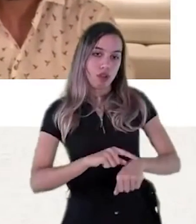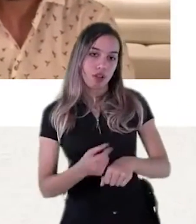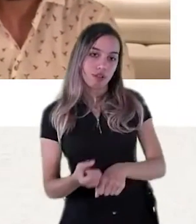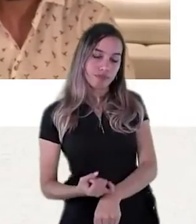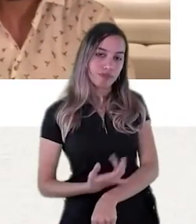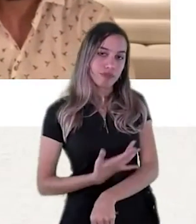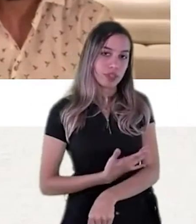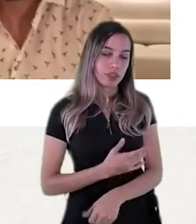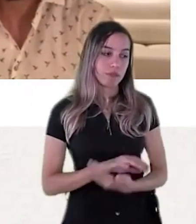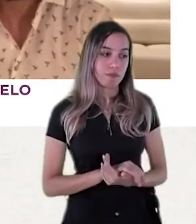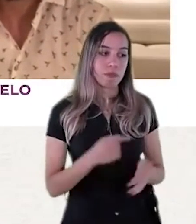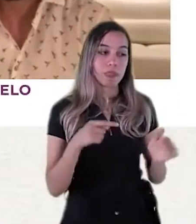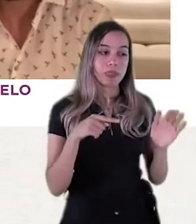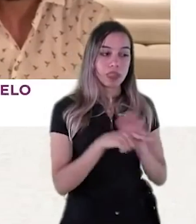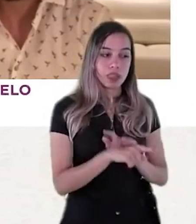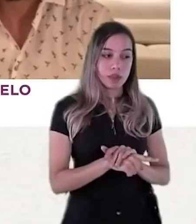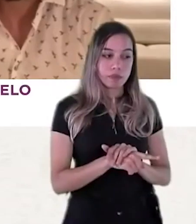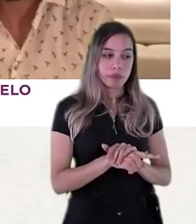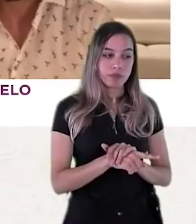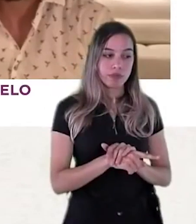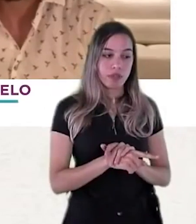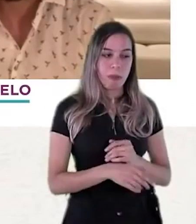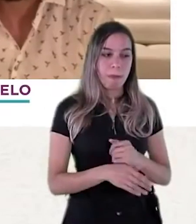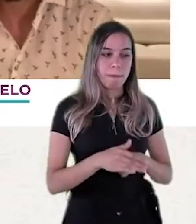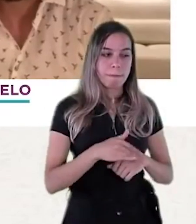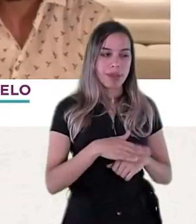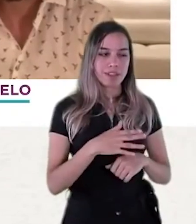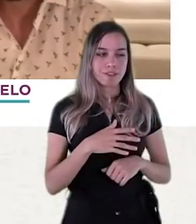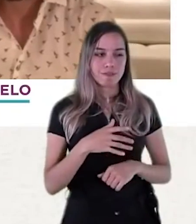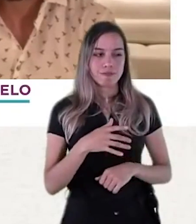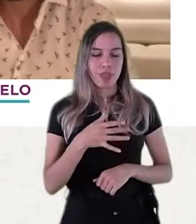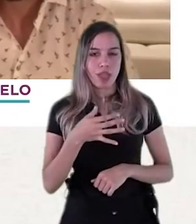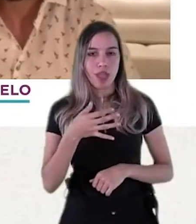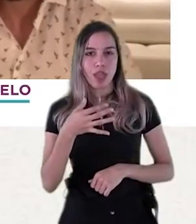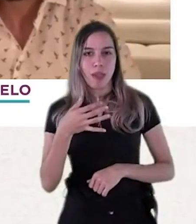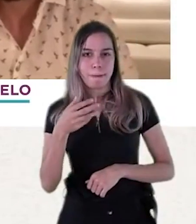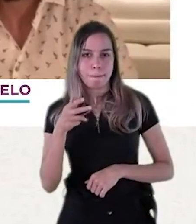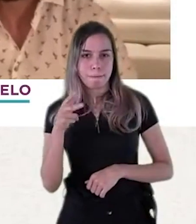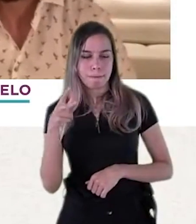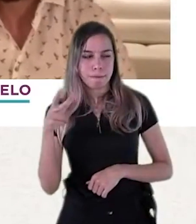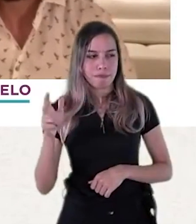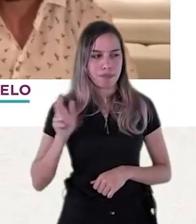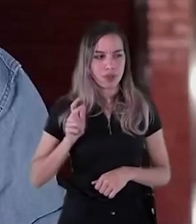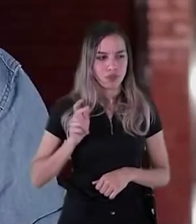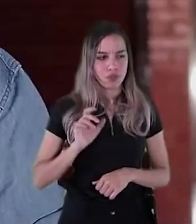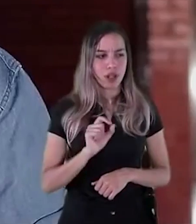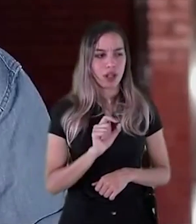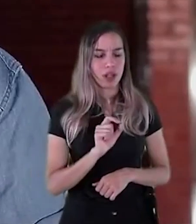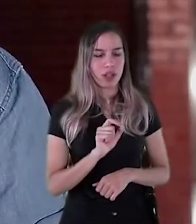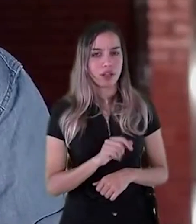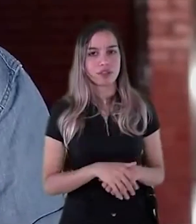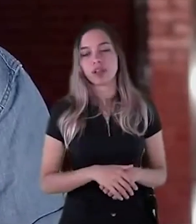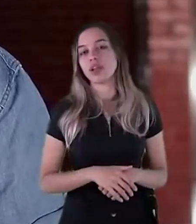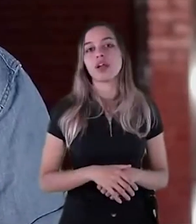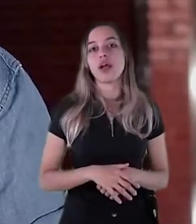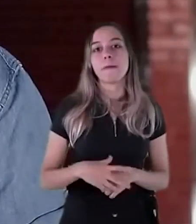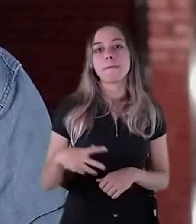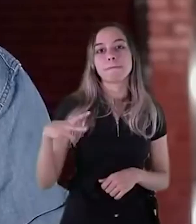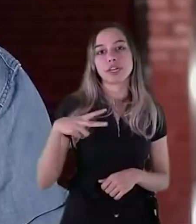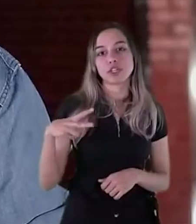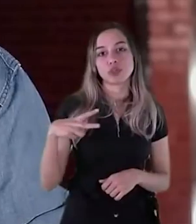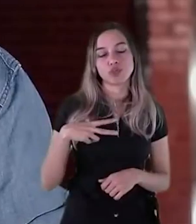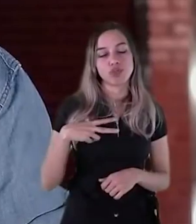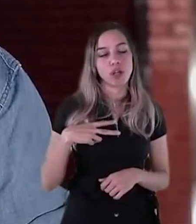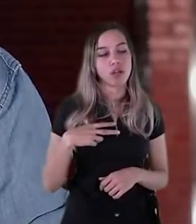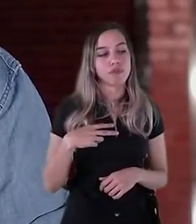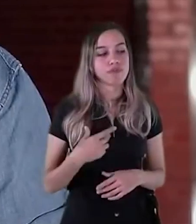até certo ponto bem mais pessoal, mais do que o nosso combinado. Que é o seguinte: como é lidar